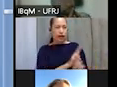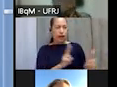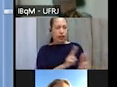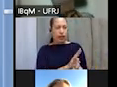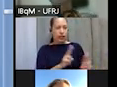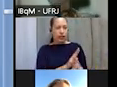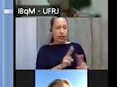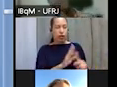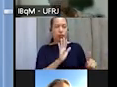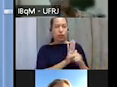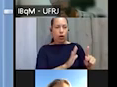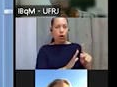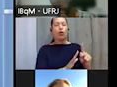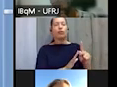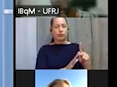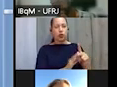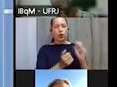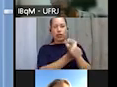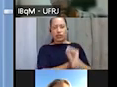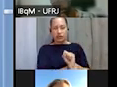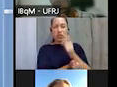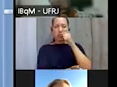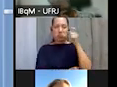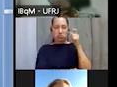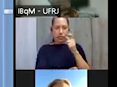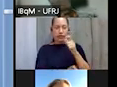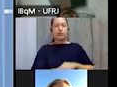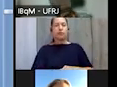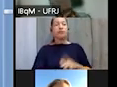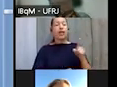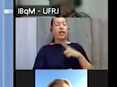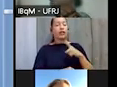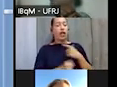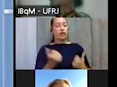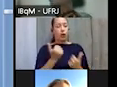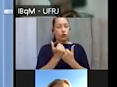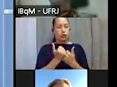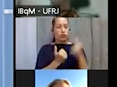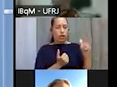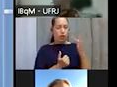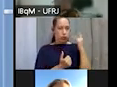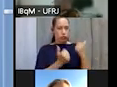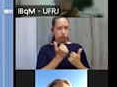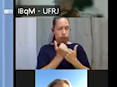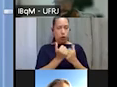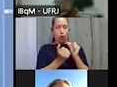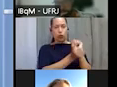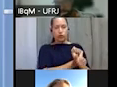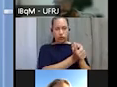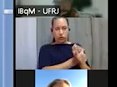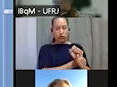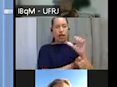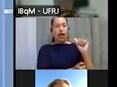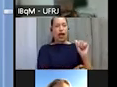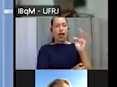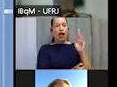com a escravidão muito interessante. José Bonifácio teve um auxiliar dele, que era o escravo Afrísio, que